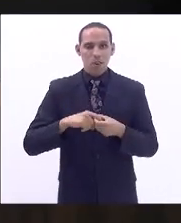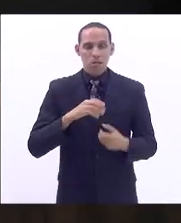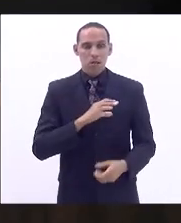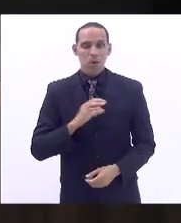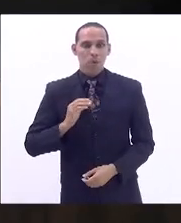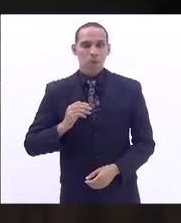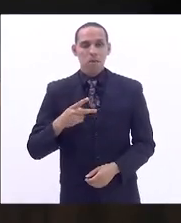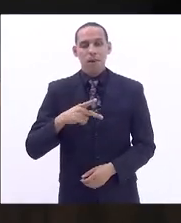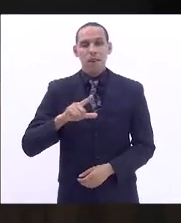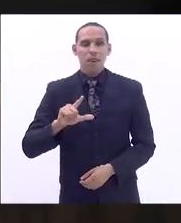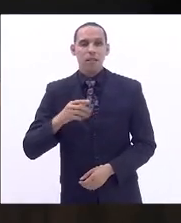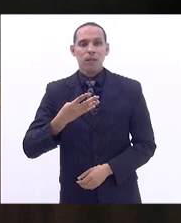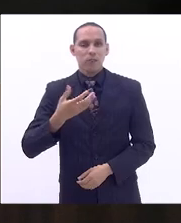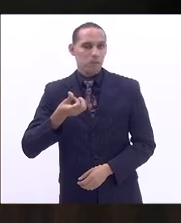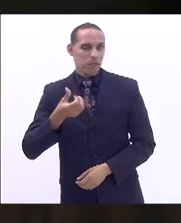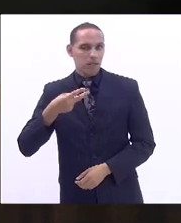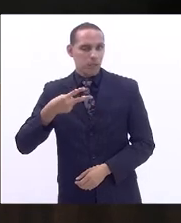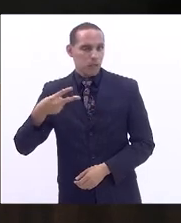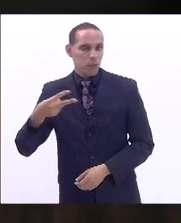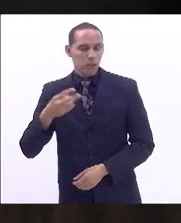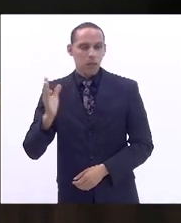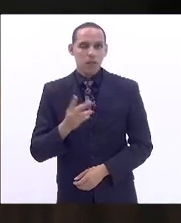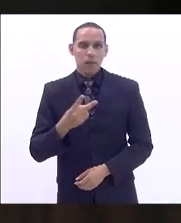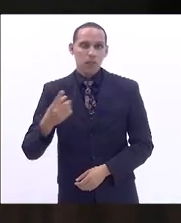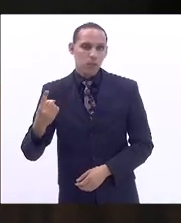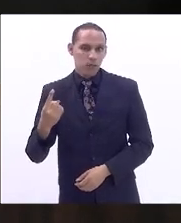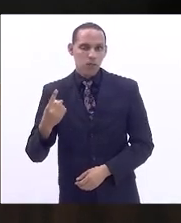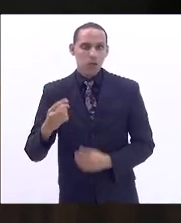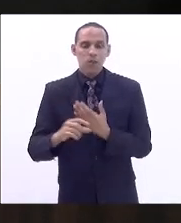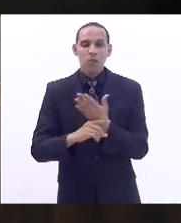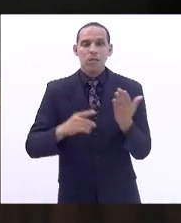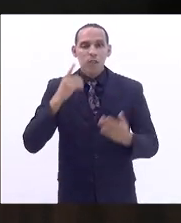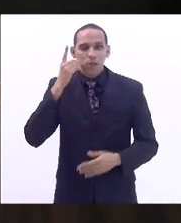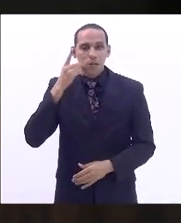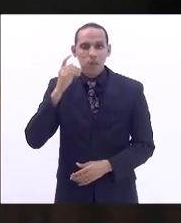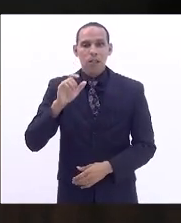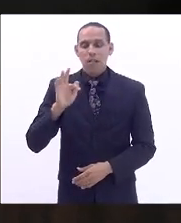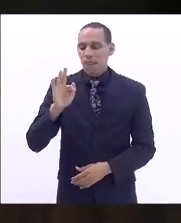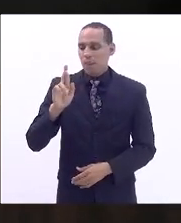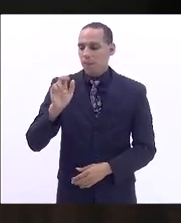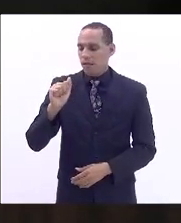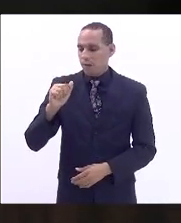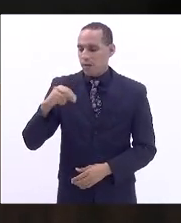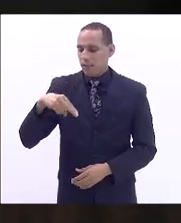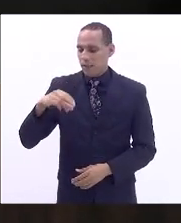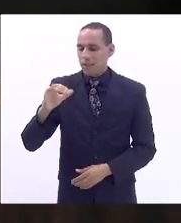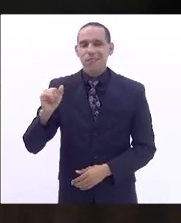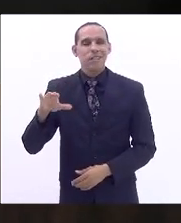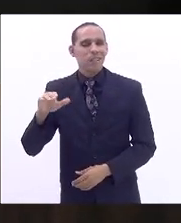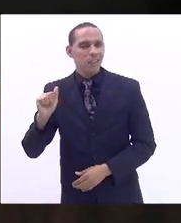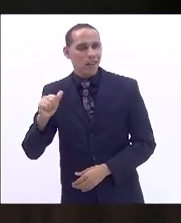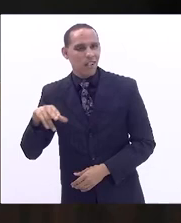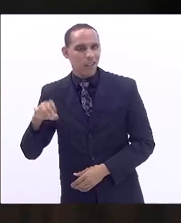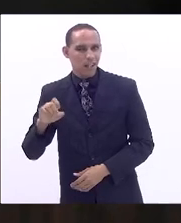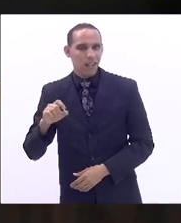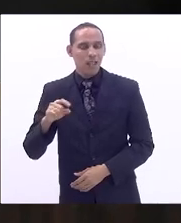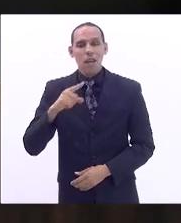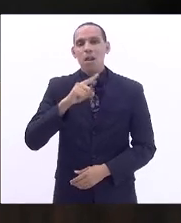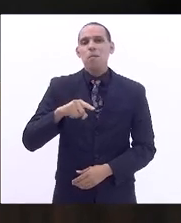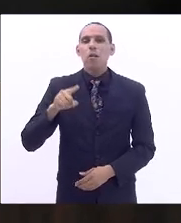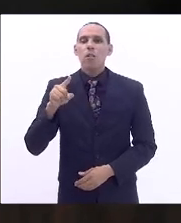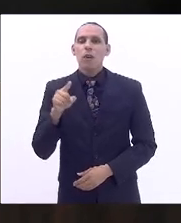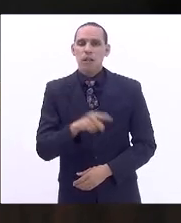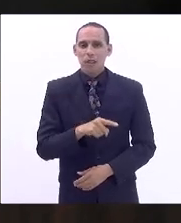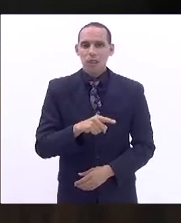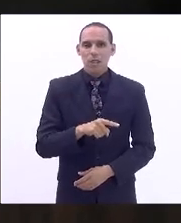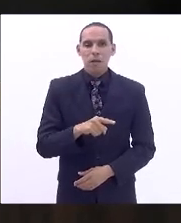pode já direito 4 62221 de autoria da deputada Franciane Motta que dispõe sobre a proibição dos planos de saúde em exigir consentimento